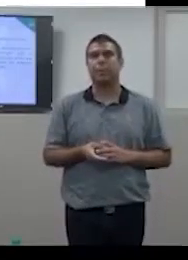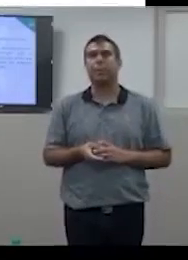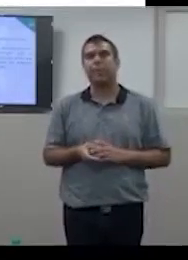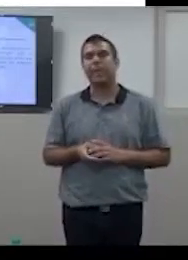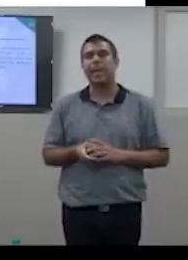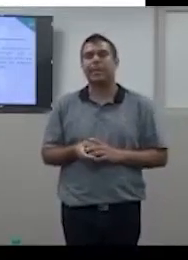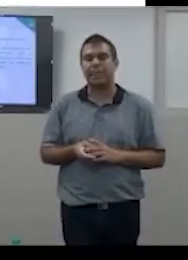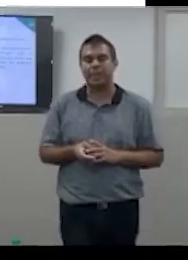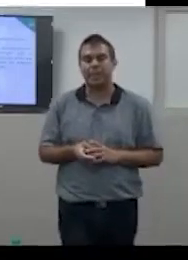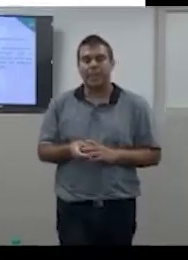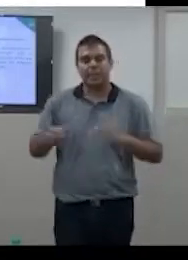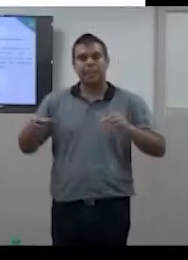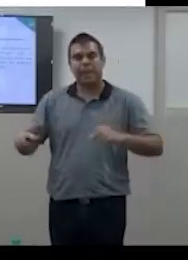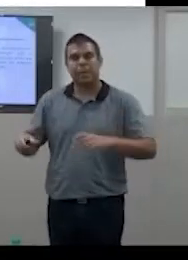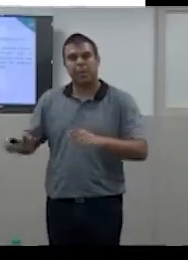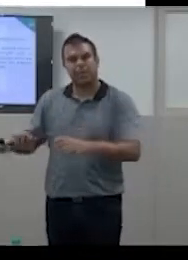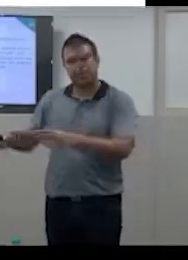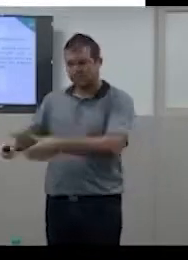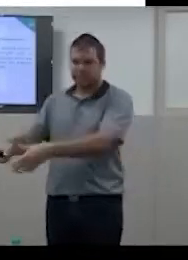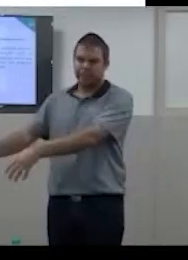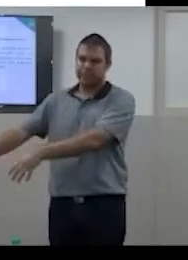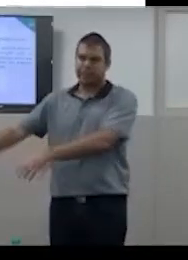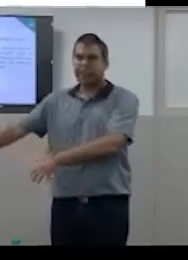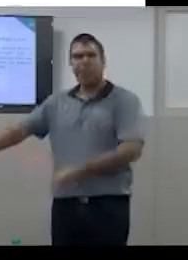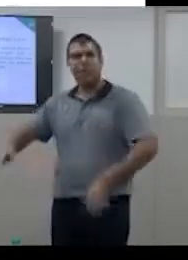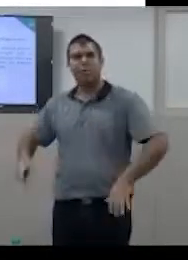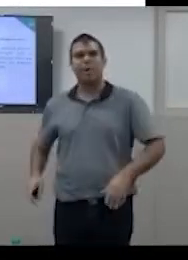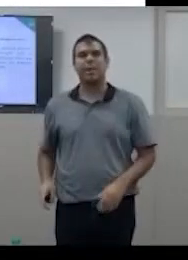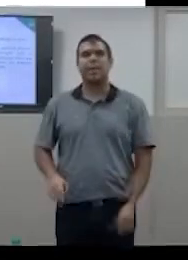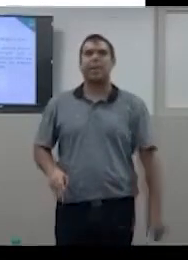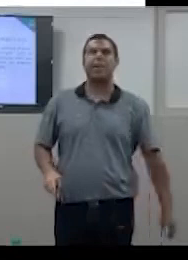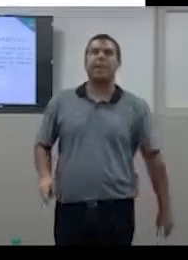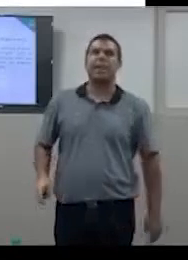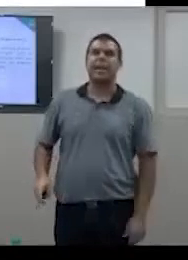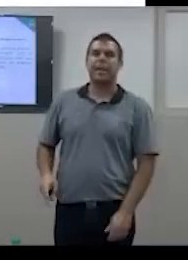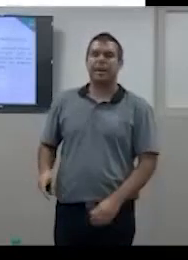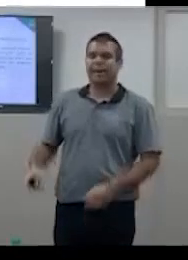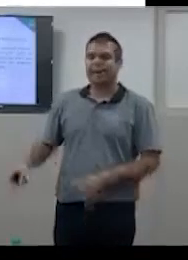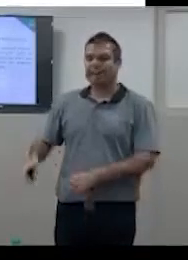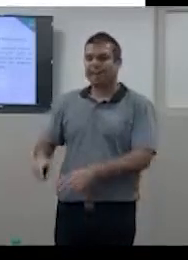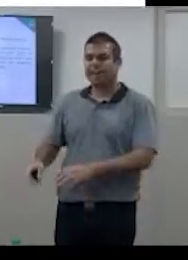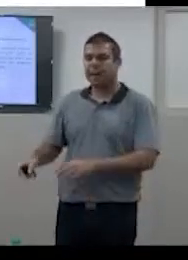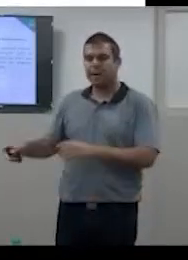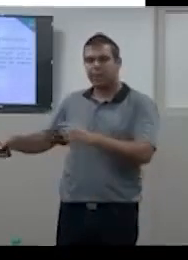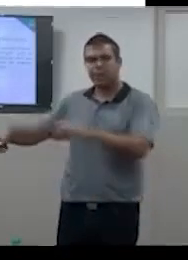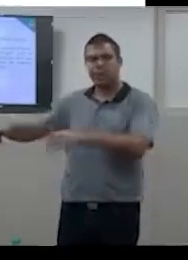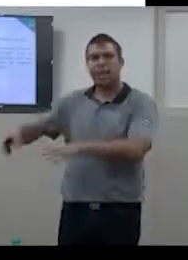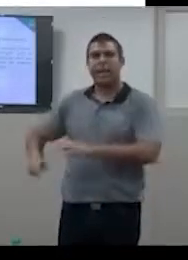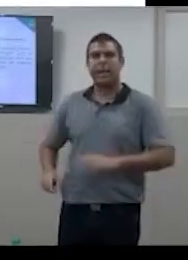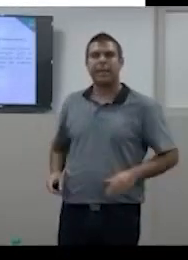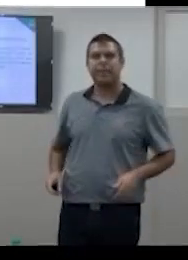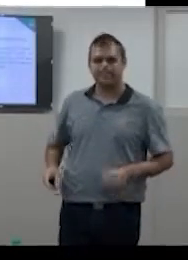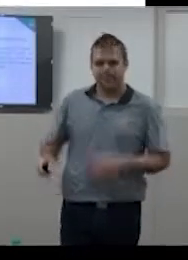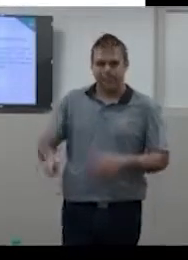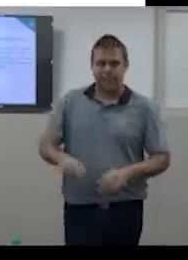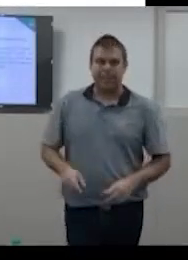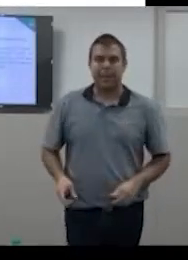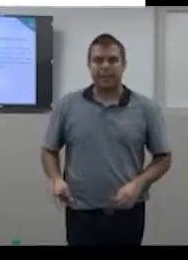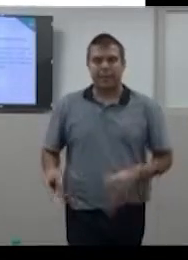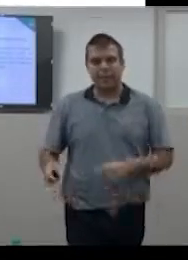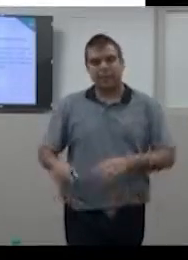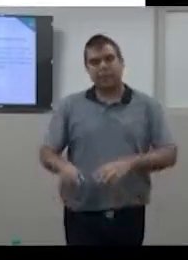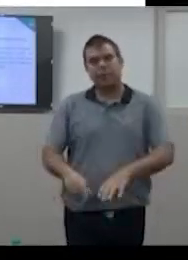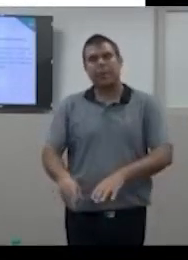churrasco junto com seus familiares ali. Você pega o carvão, por exemplo, você ajeita ali na parte de baixo, vai colocar a grelha em